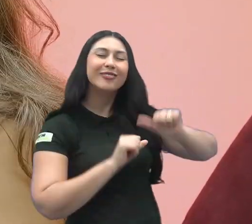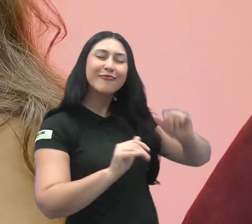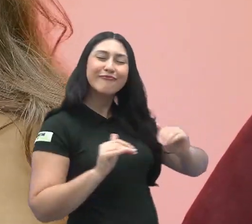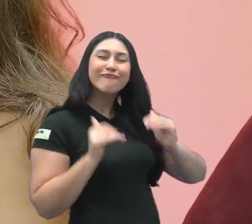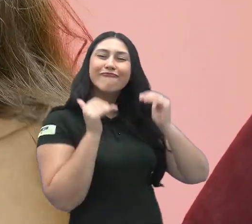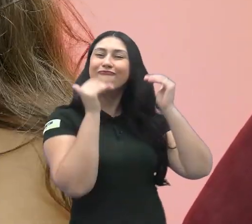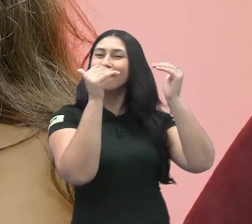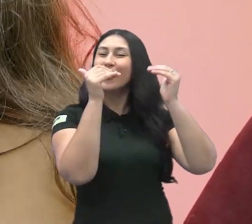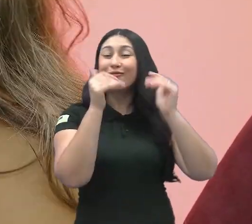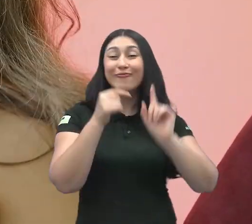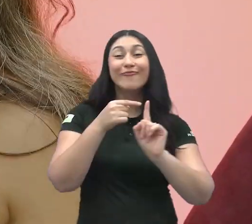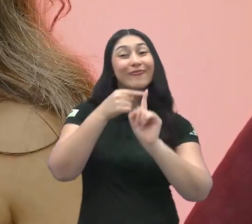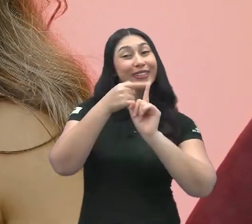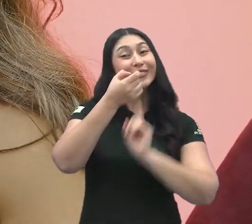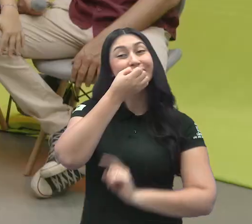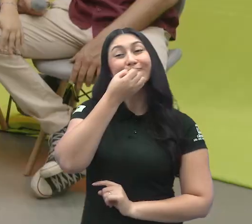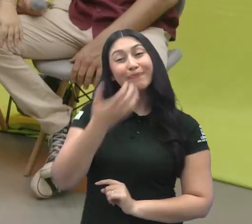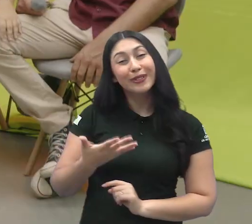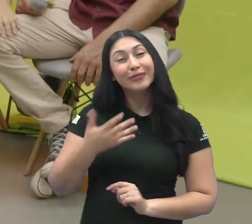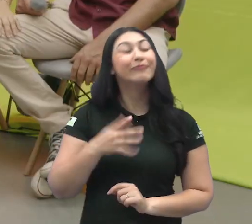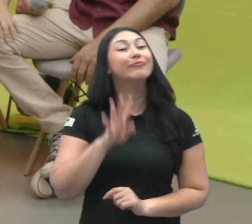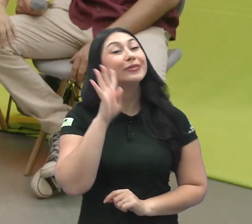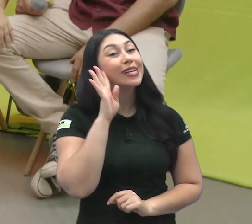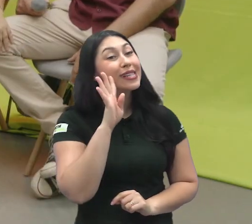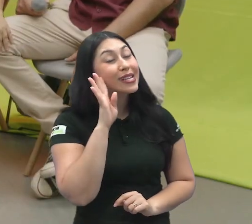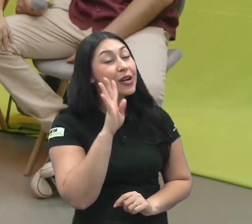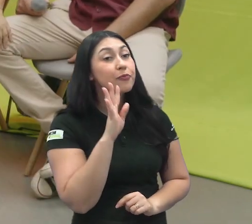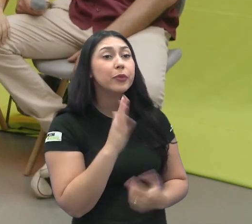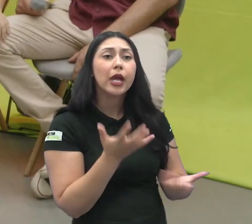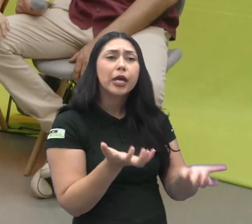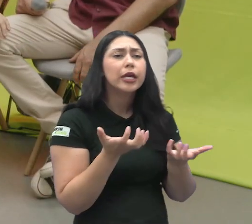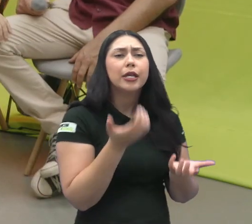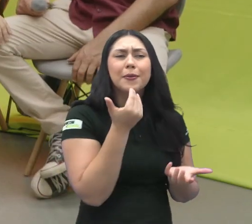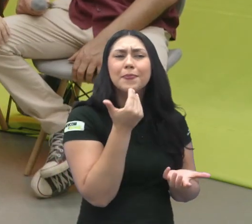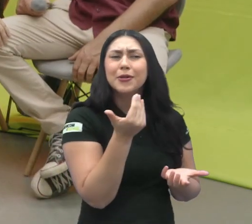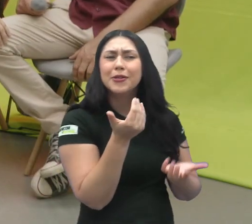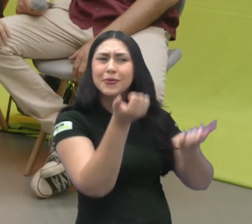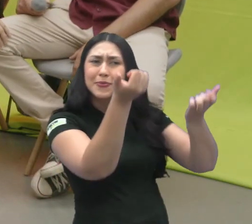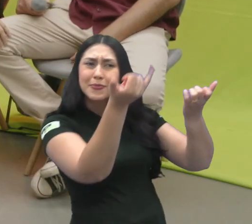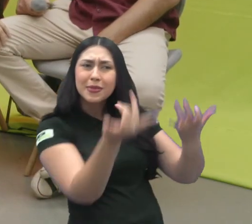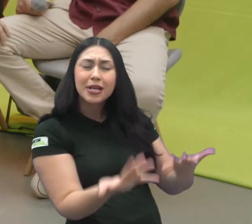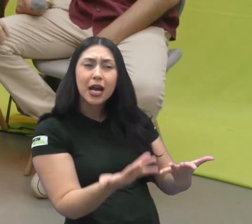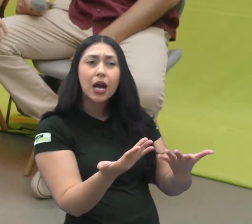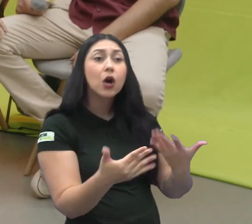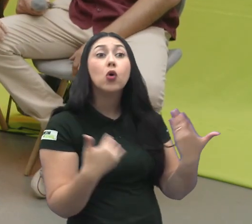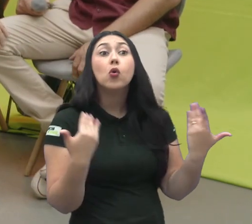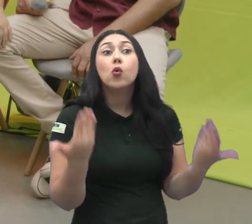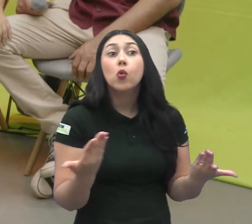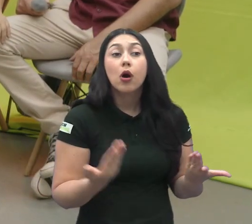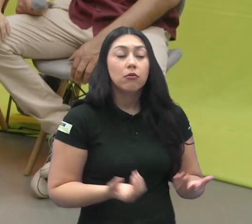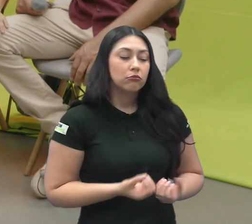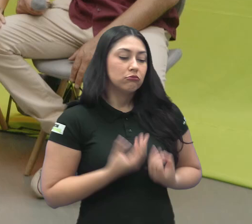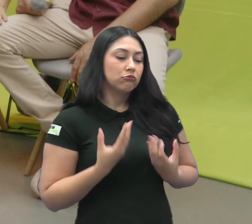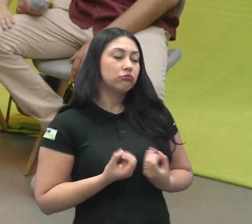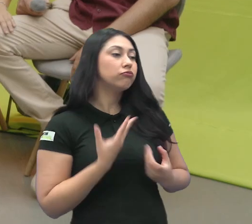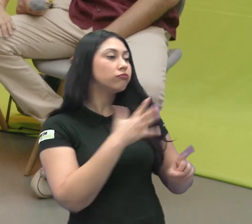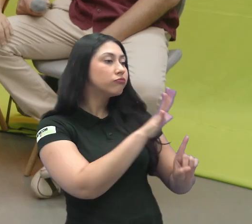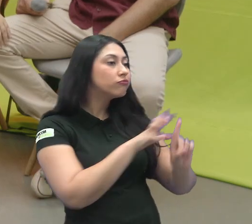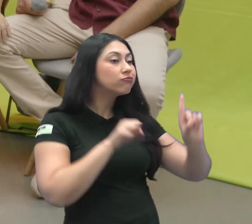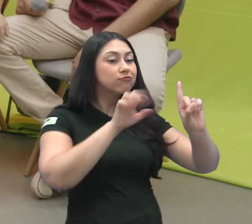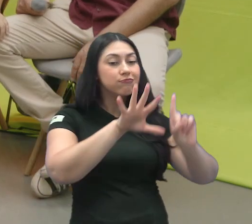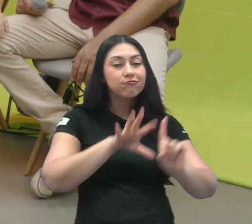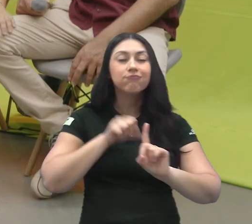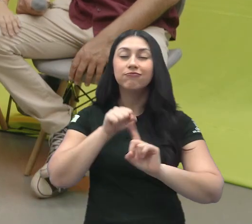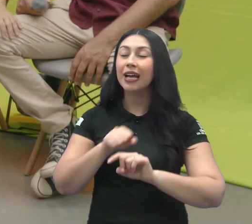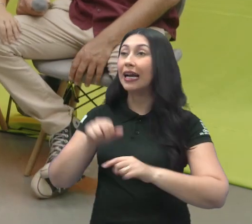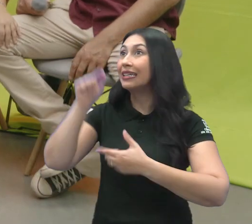show, em algo positivo e algo bom. Legal, eu queria que você trouxesse também, falasse um pouco de quais são as suas inspirações para o álbum, né? Quais são os artistas que te inspiraram?